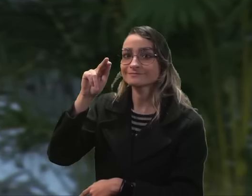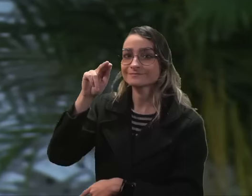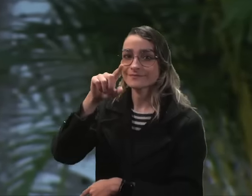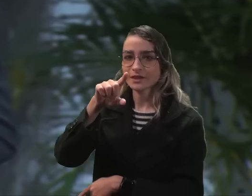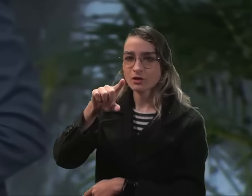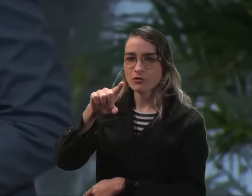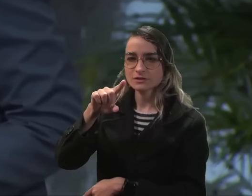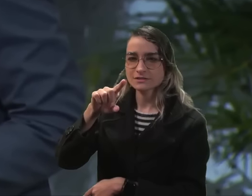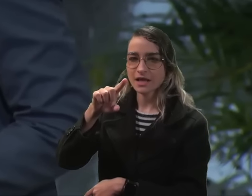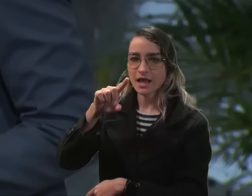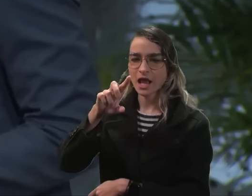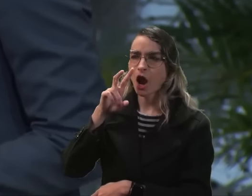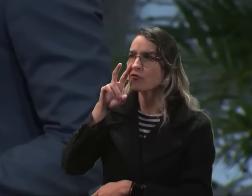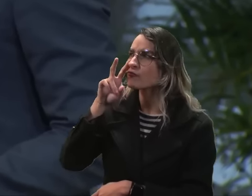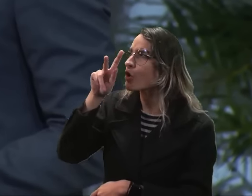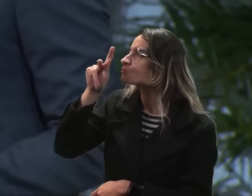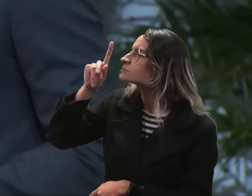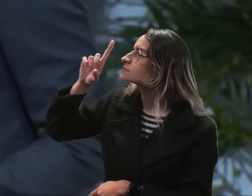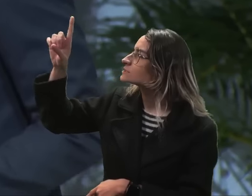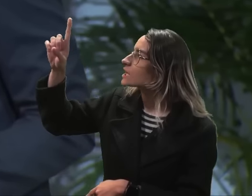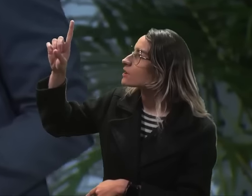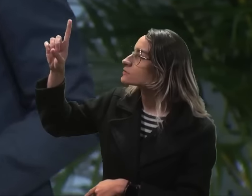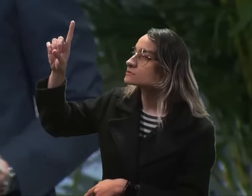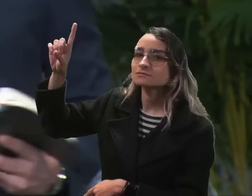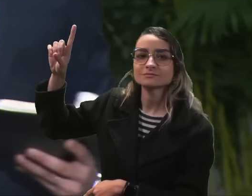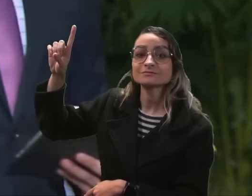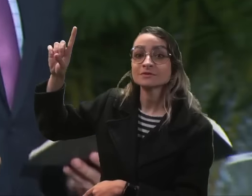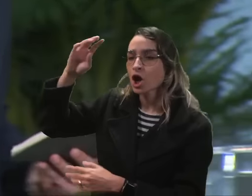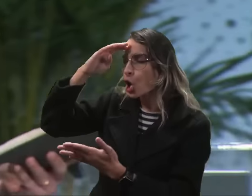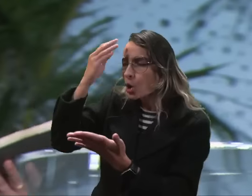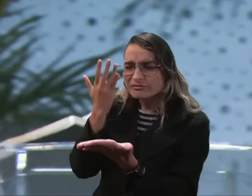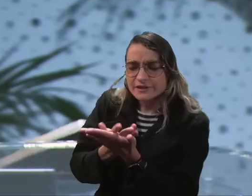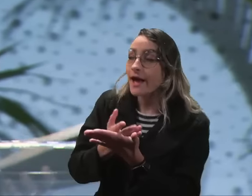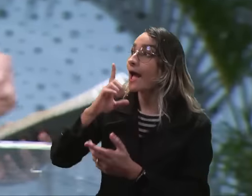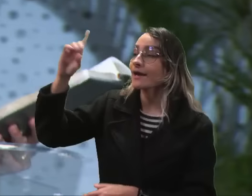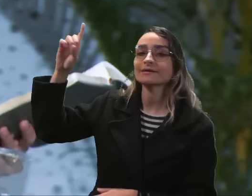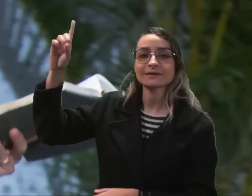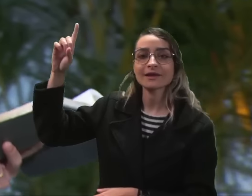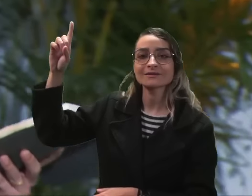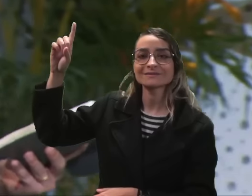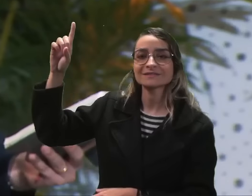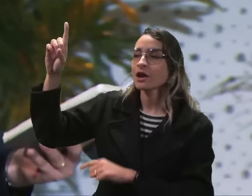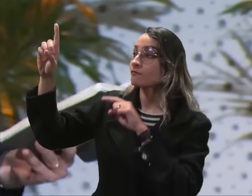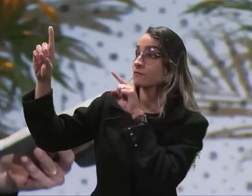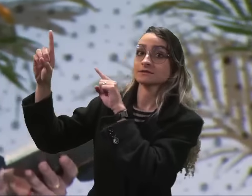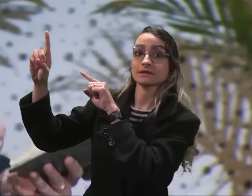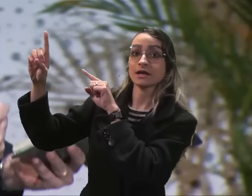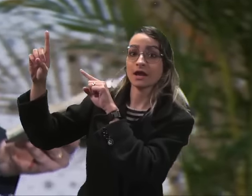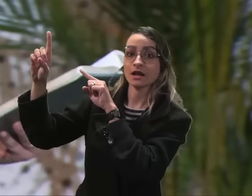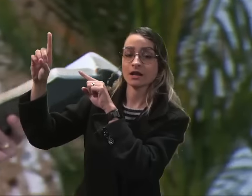em Deus deixa ele ser o teu refúgio faça dele o teu baluarte